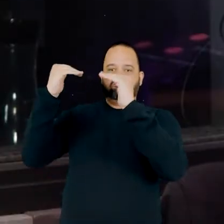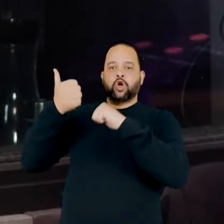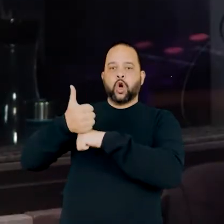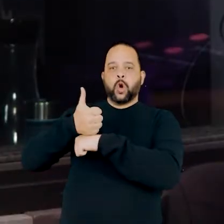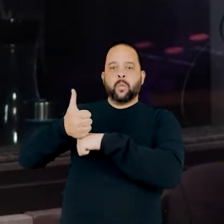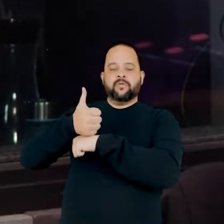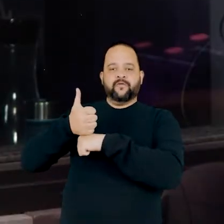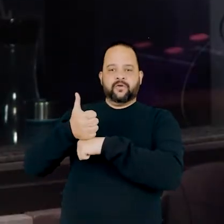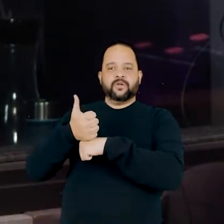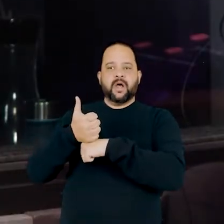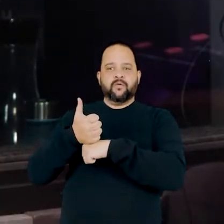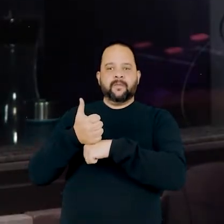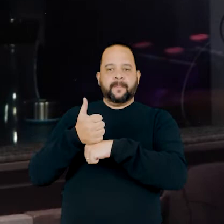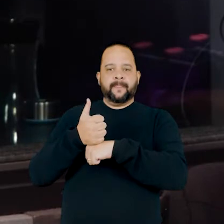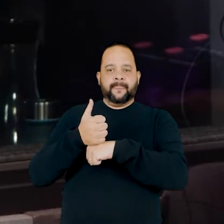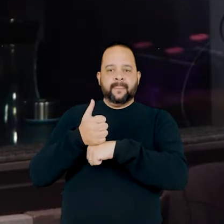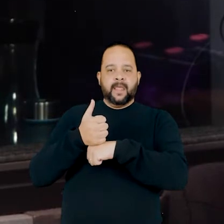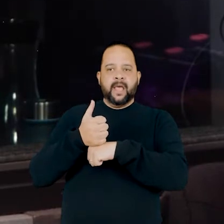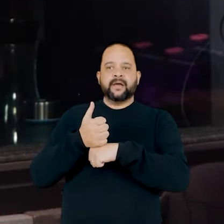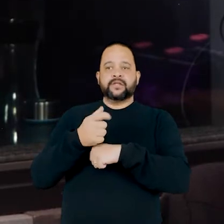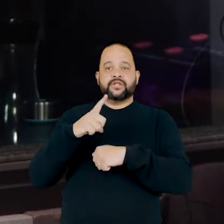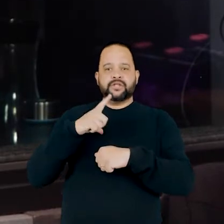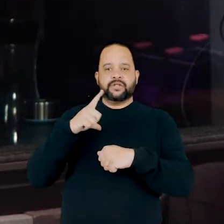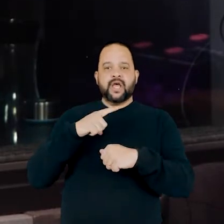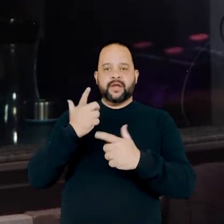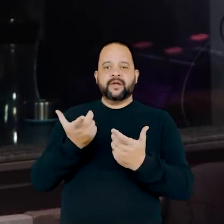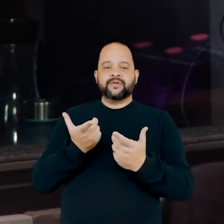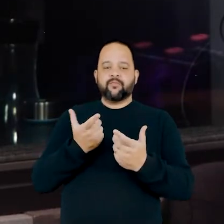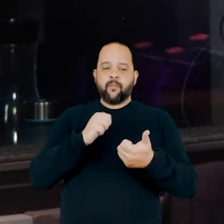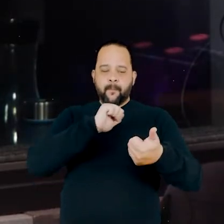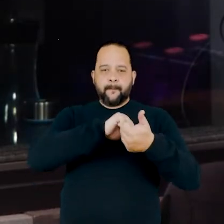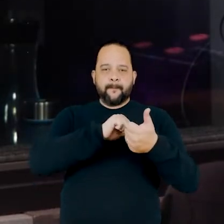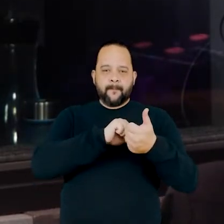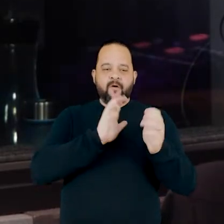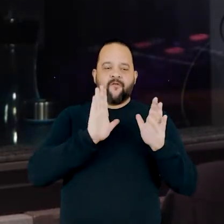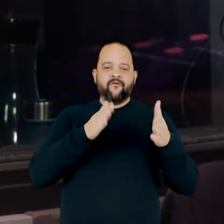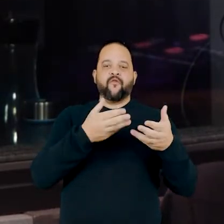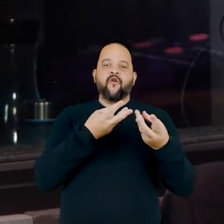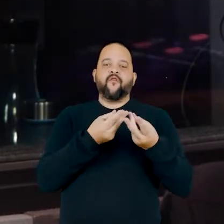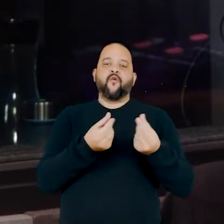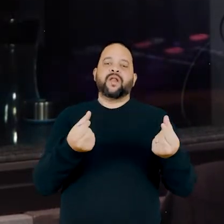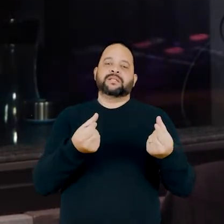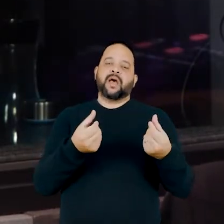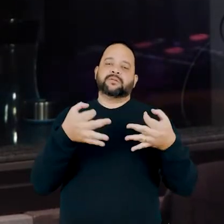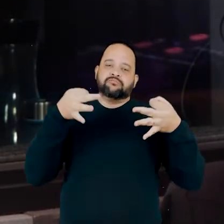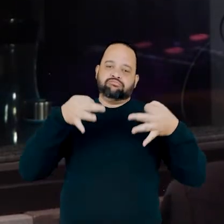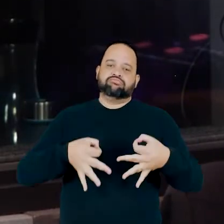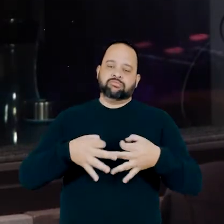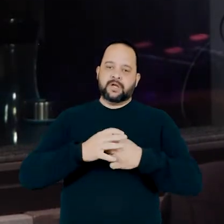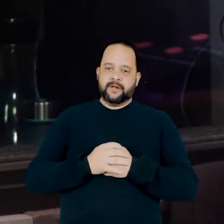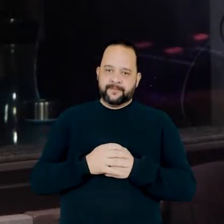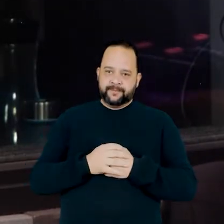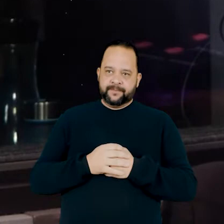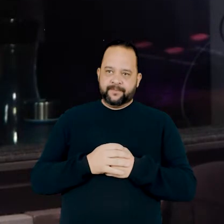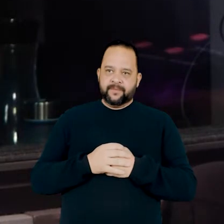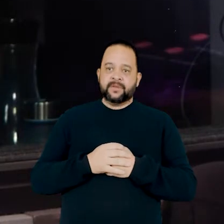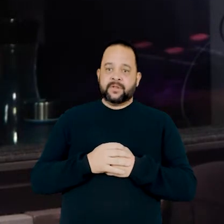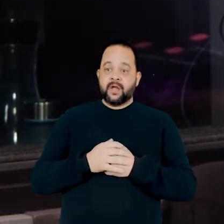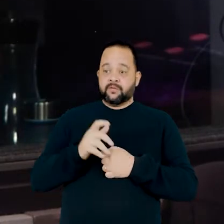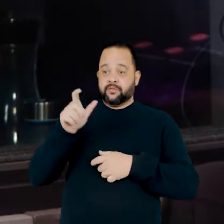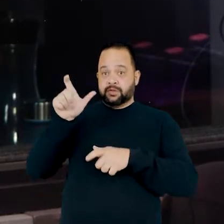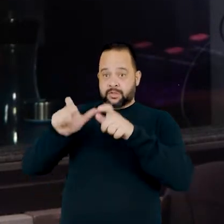você vê que a Churro, ela mantém uma ideologia de qualidade muito forte, né? Então, desde o público mais